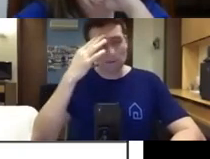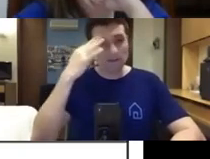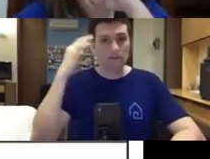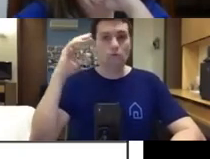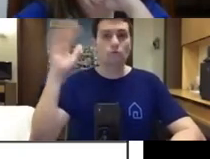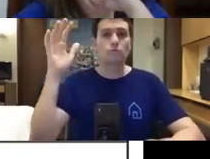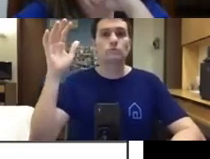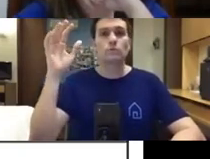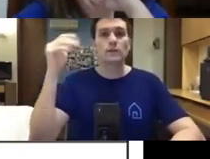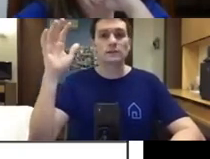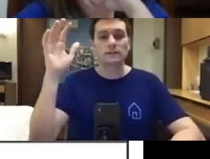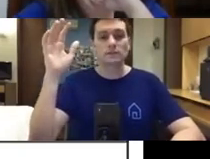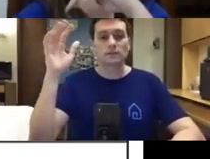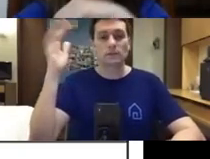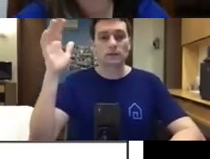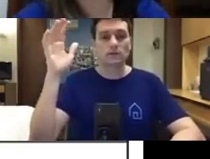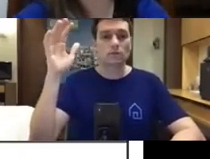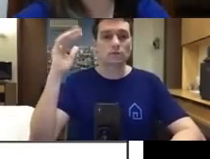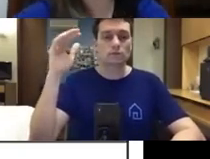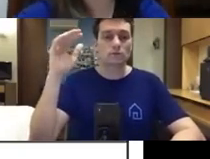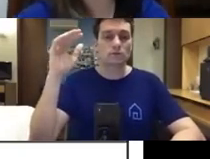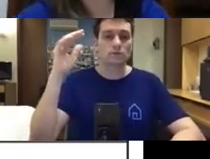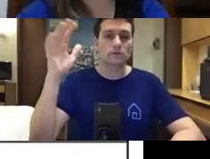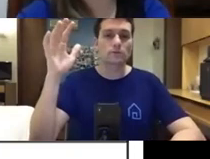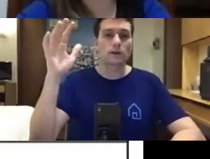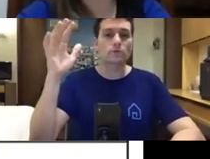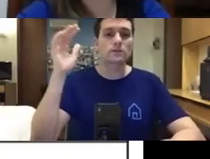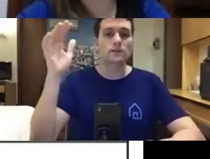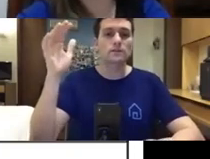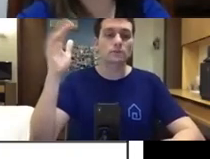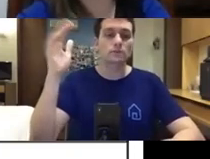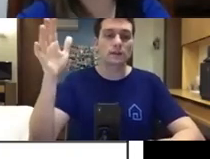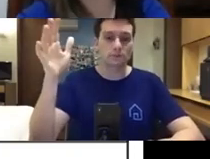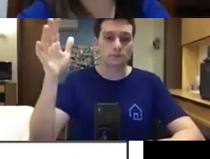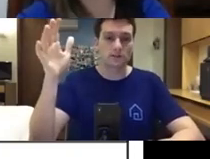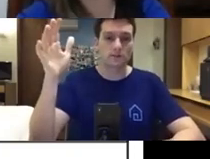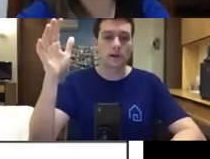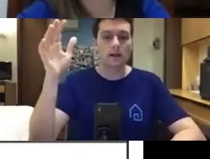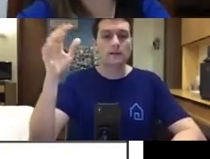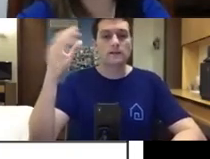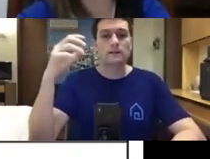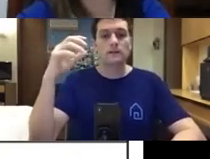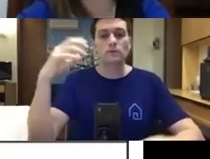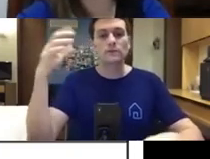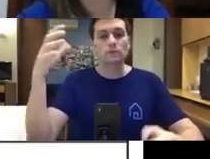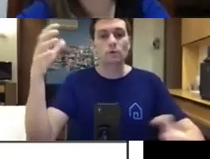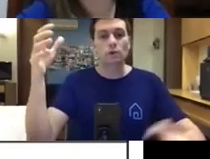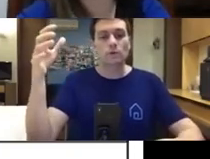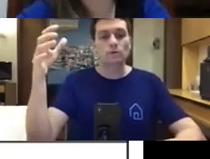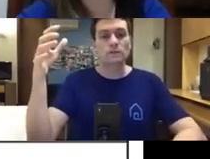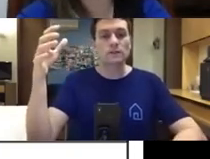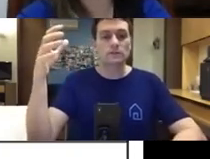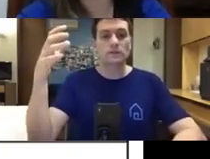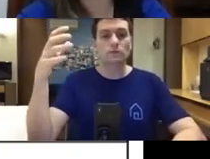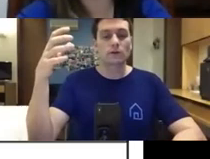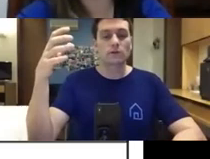minha experiência com combate a incêndio, eu já trabalhei com construção de edifícios para cozinhas industriais, por exemplo. E enquanto você constrói uma